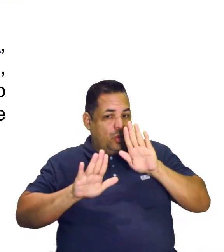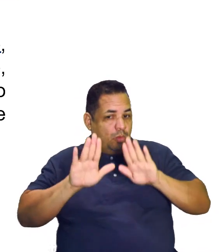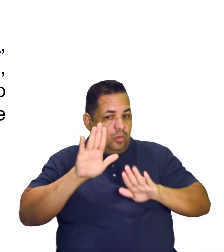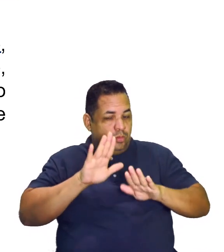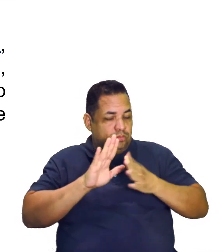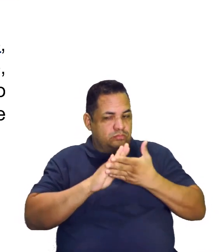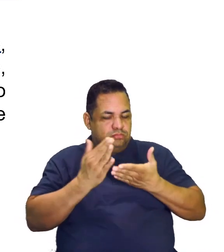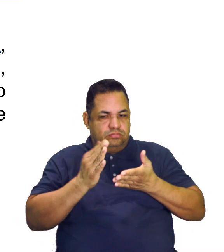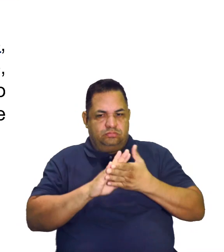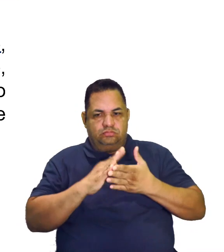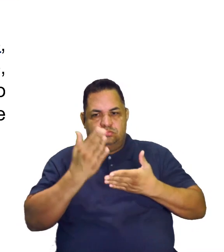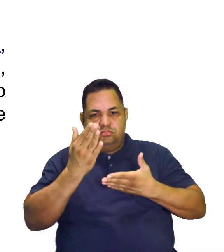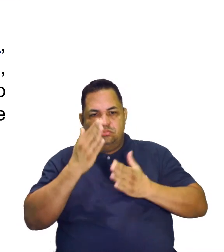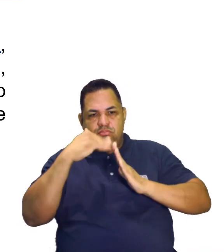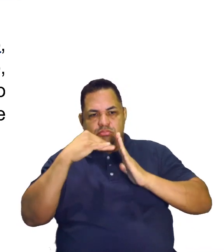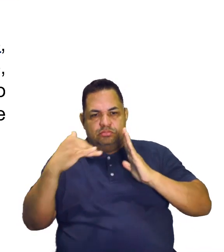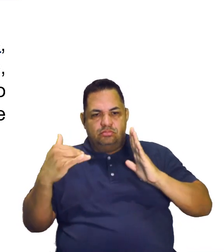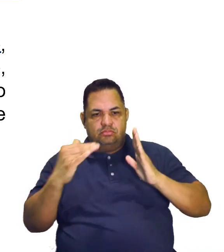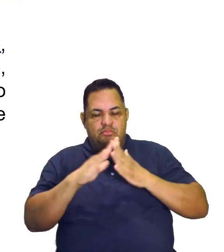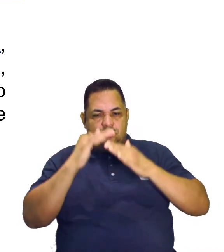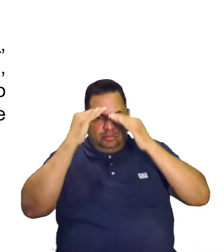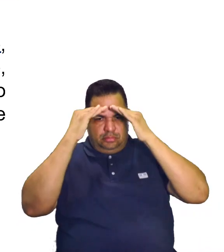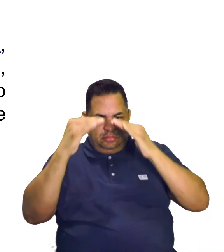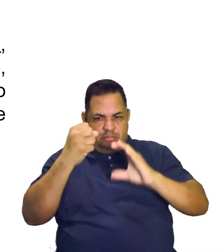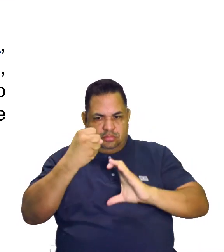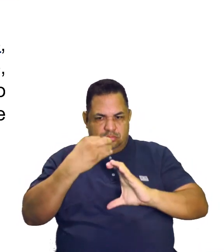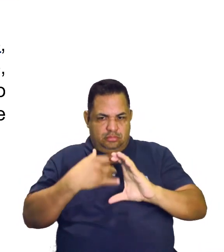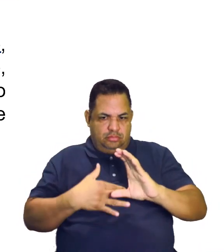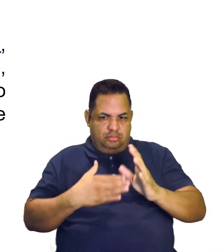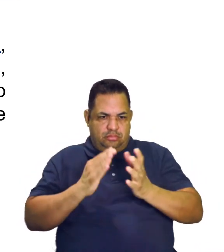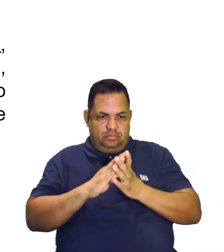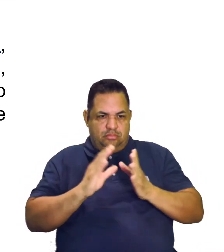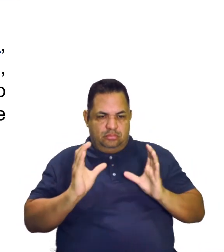estético, levando em consideração as características